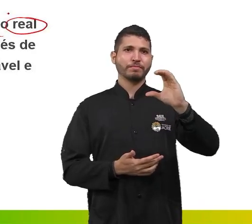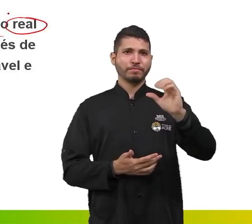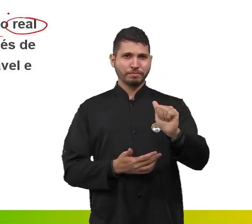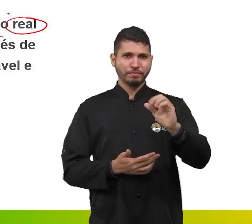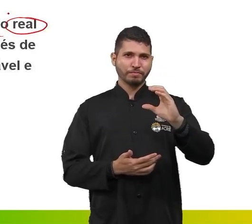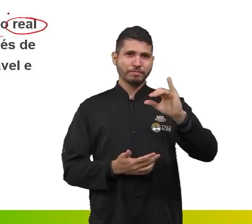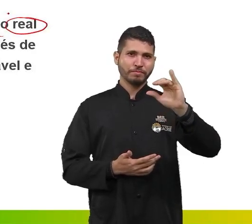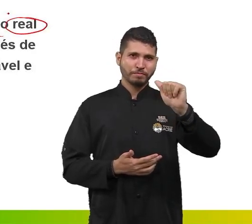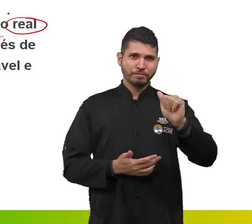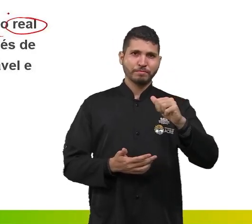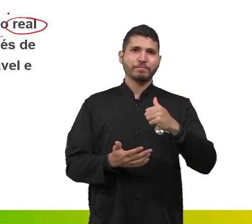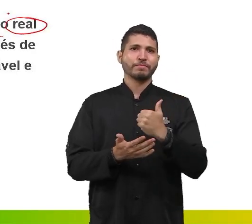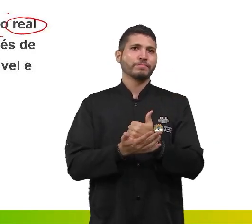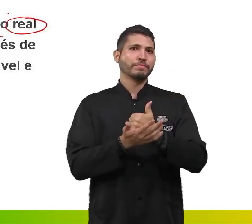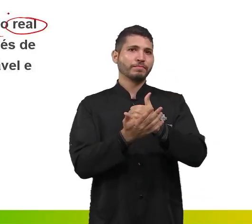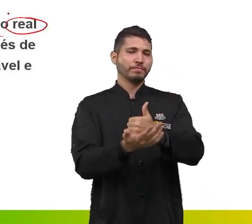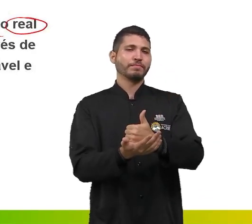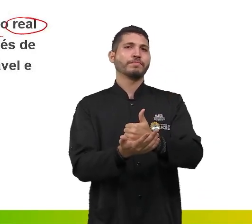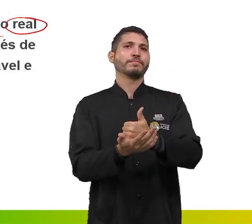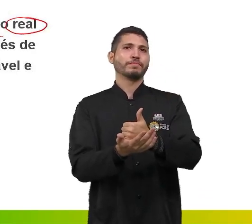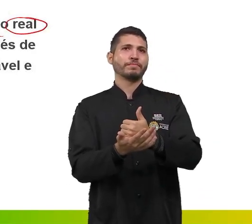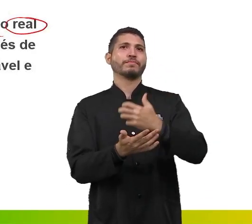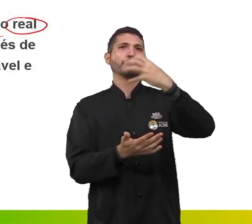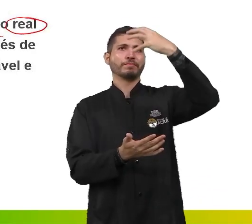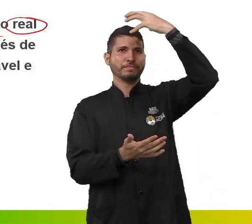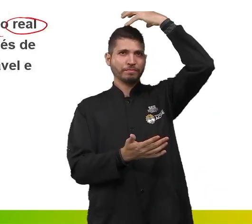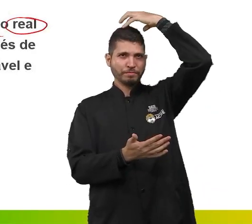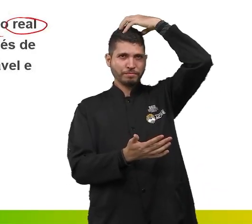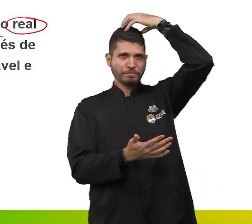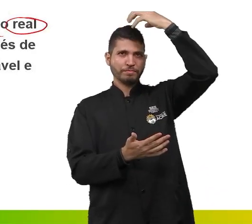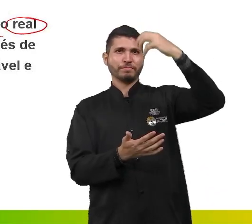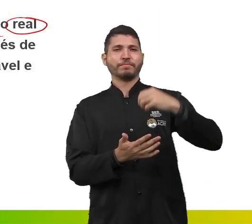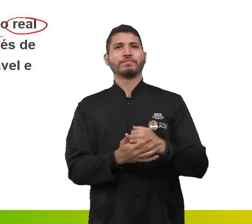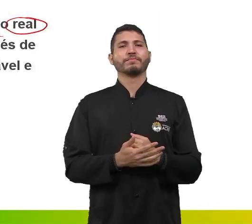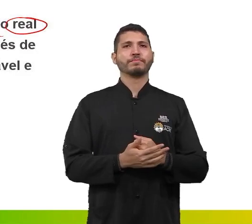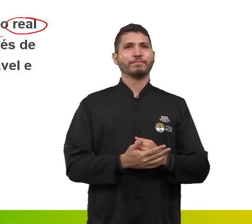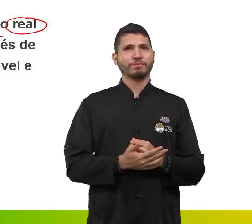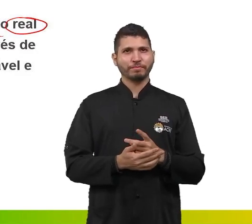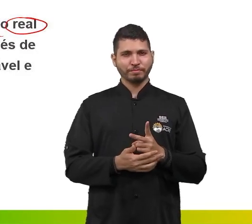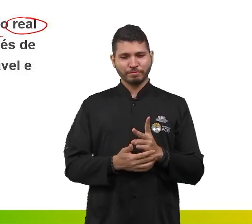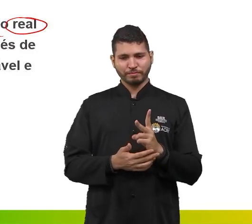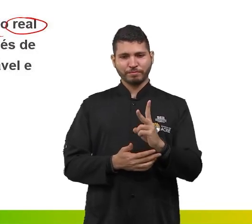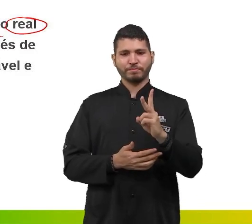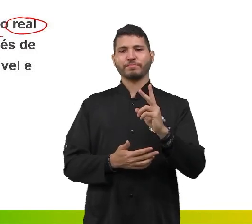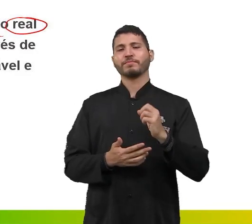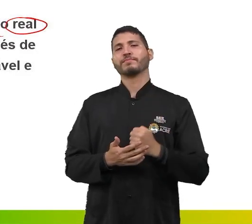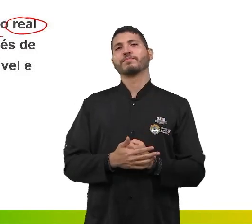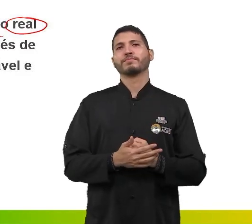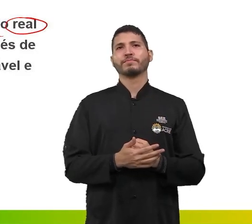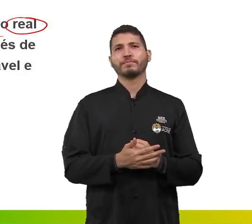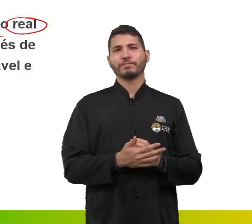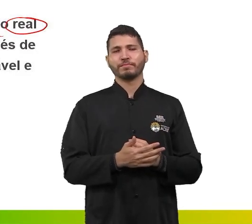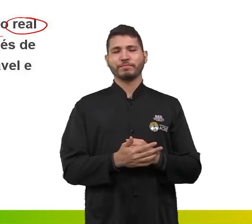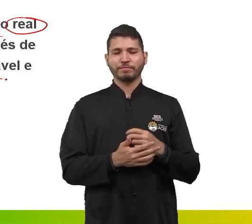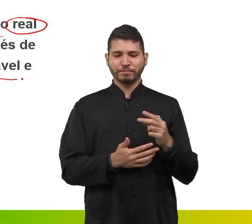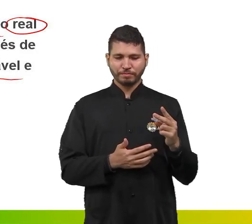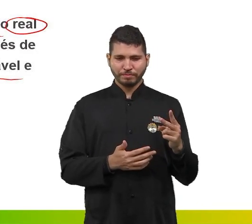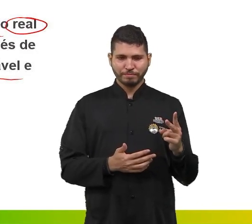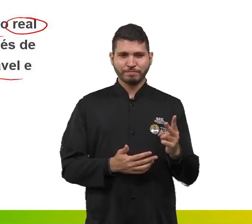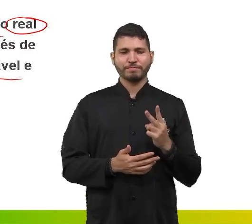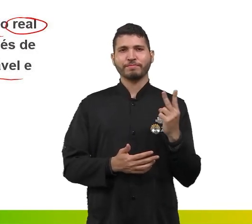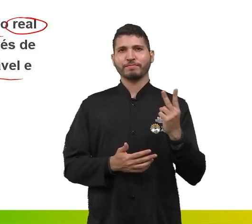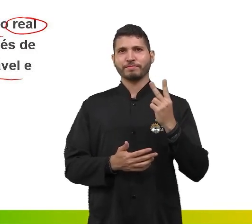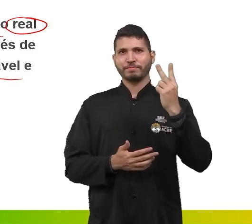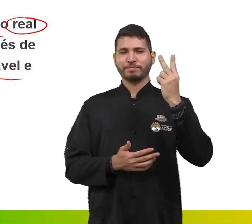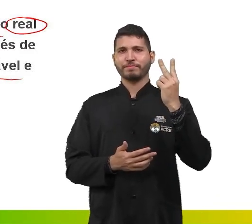aqui, ou seja, apoiava o rei, para manter seus privilégios através de uma estrutura de poder mais estável